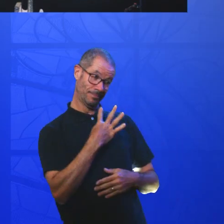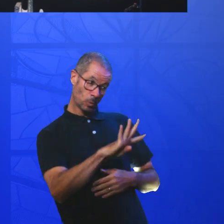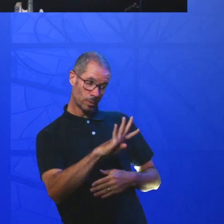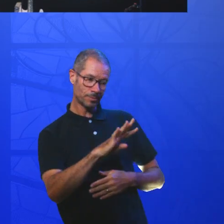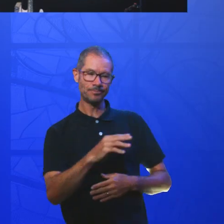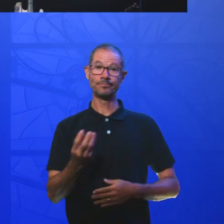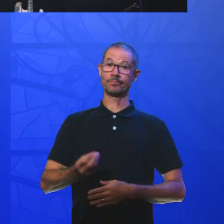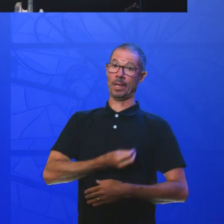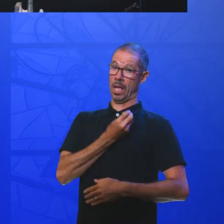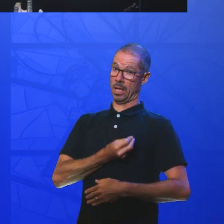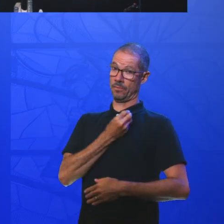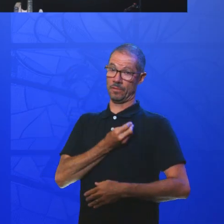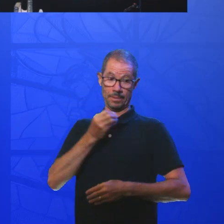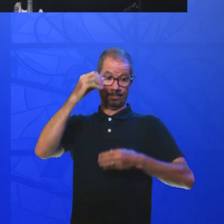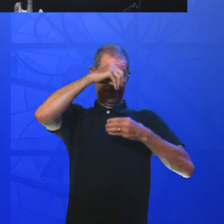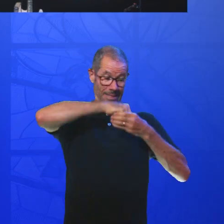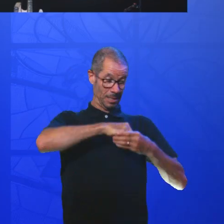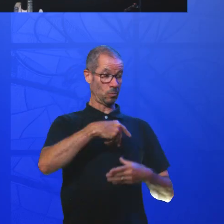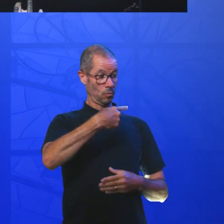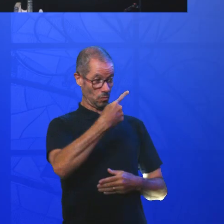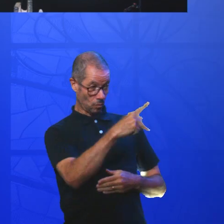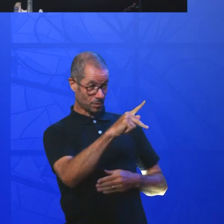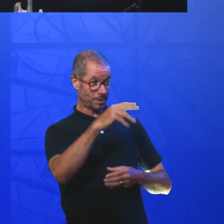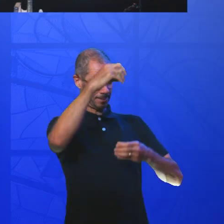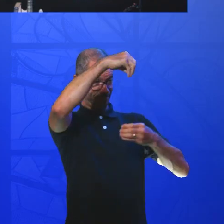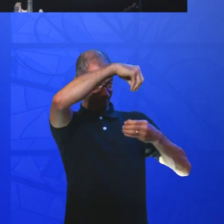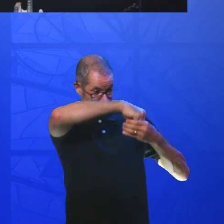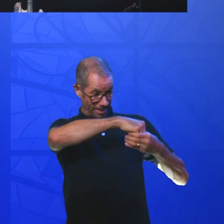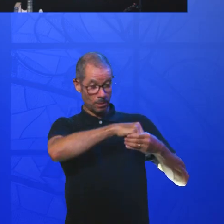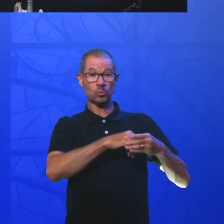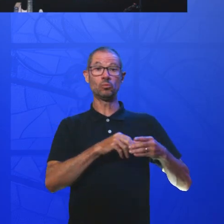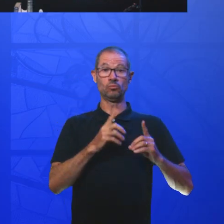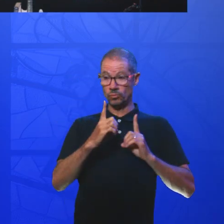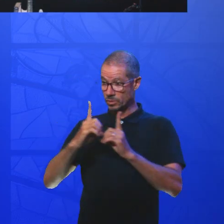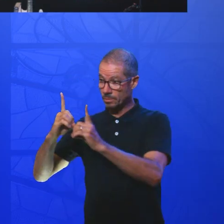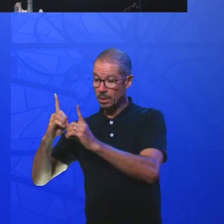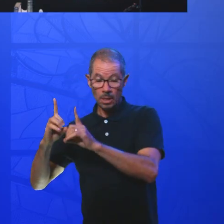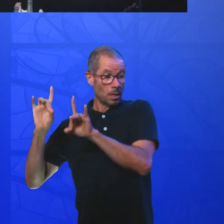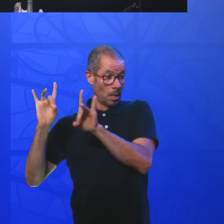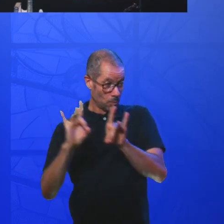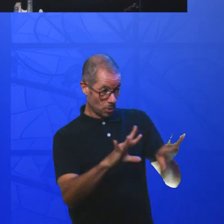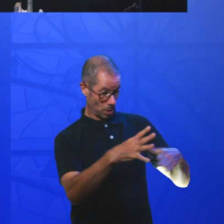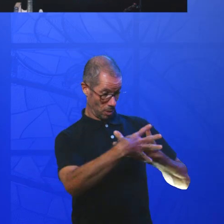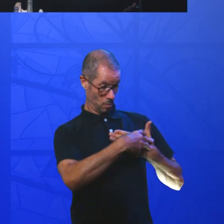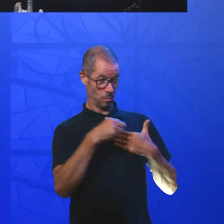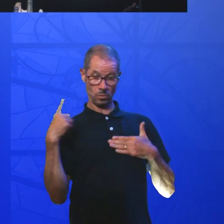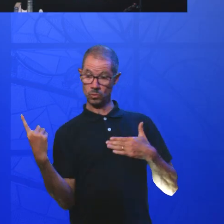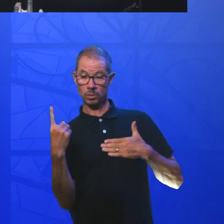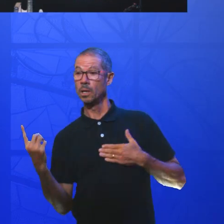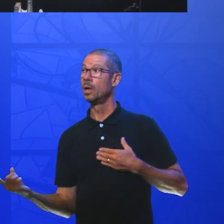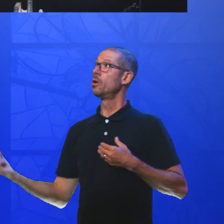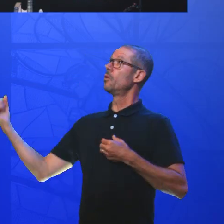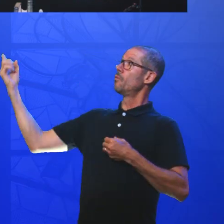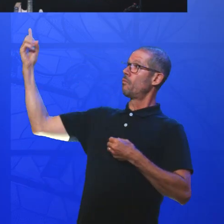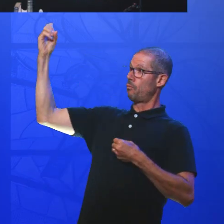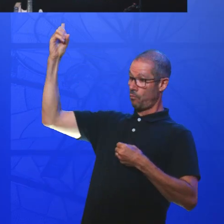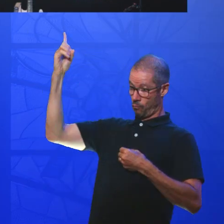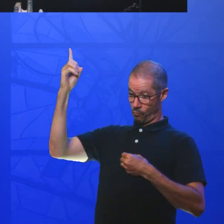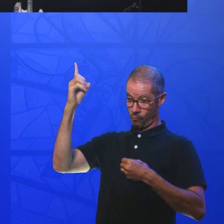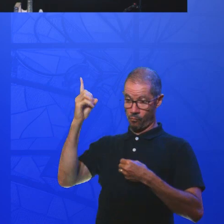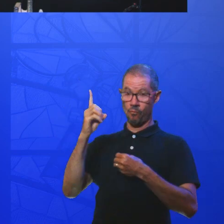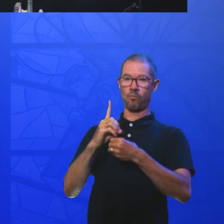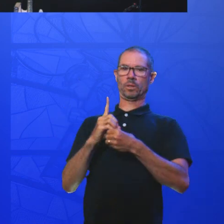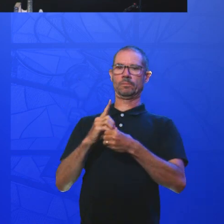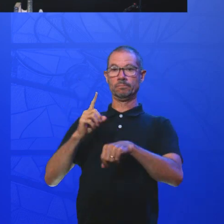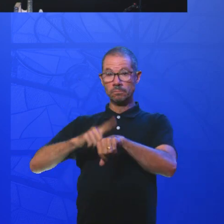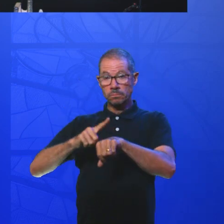ele vive com vocês e estará em vocês. Não os deixarei órfãos, voltarei para vocês. Dentro de